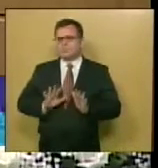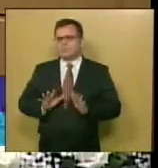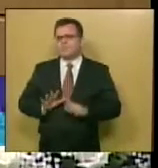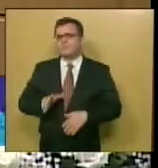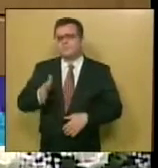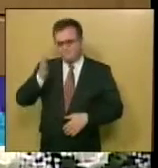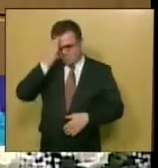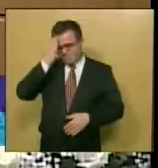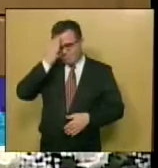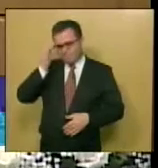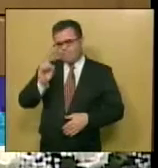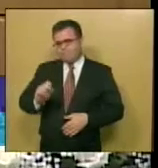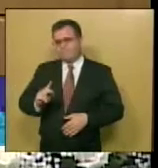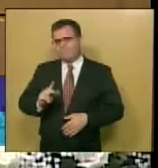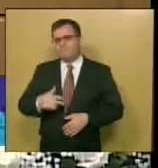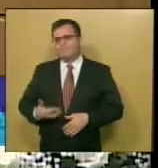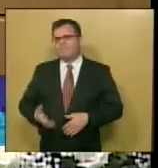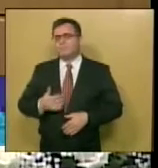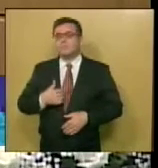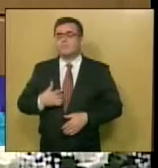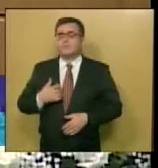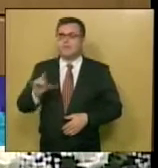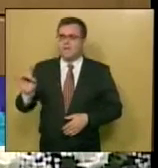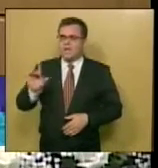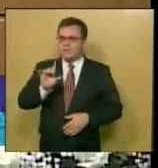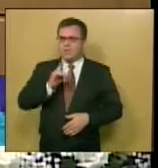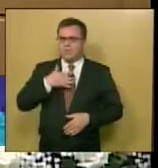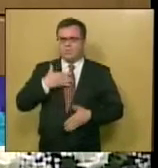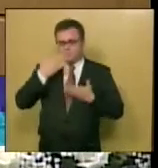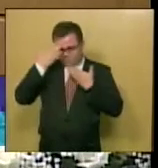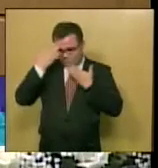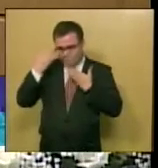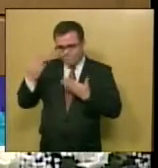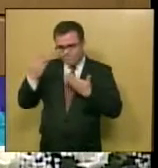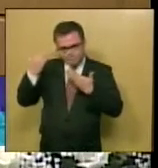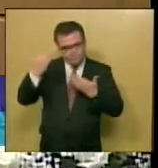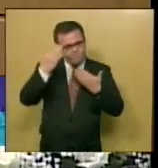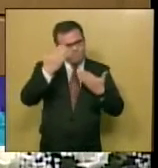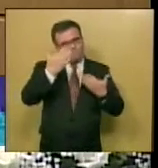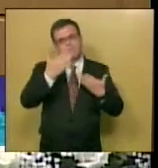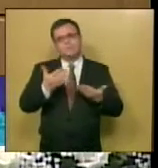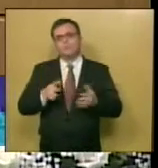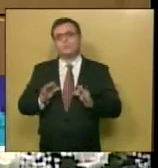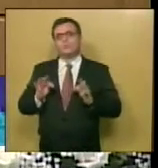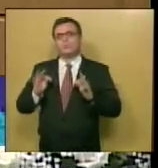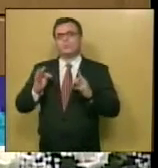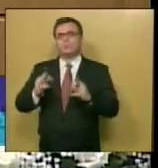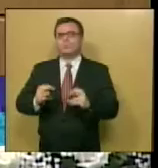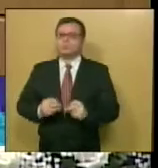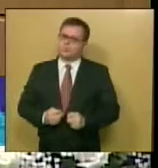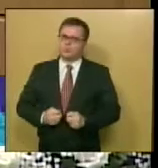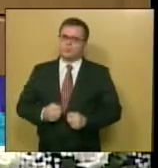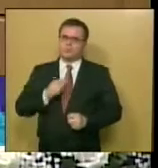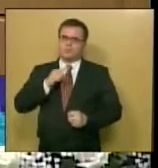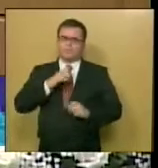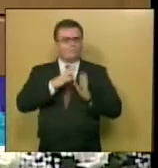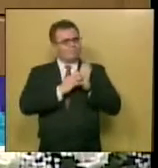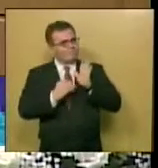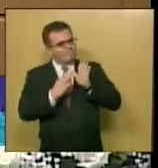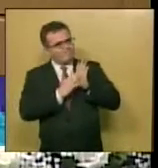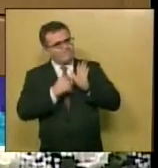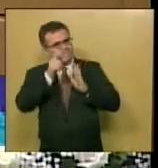A cada um queremos expressar nossa gratidão por tudo que ele fez e pelo legado que nos